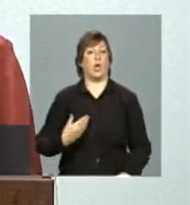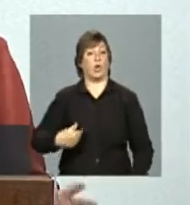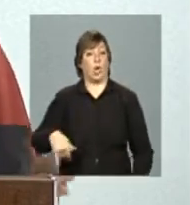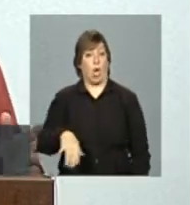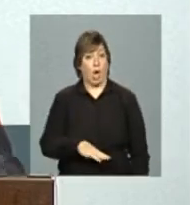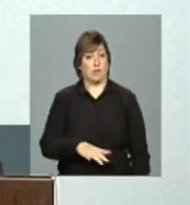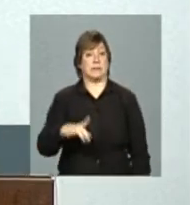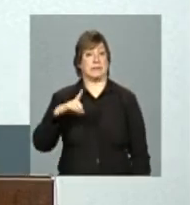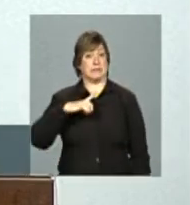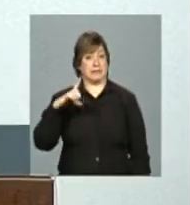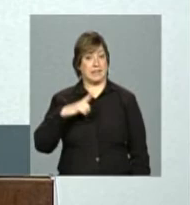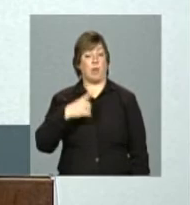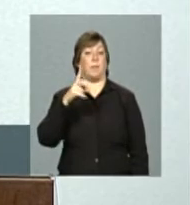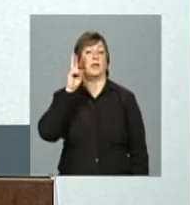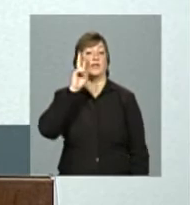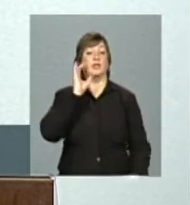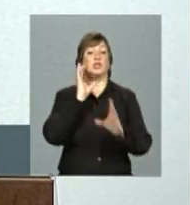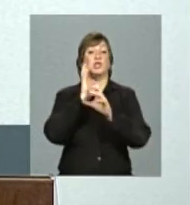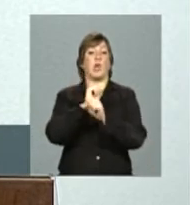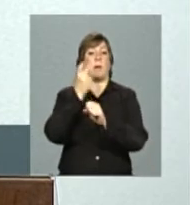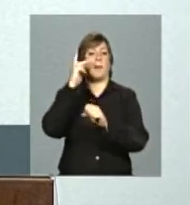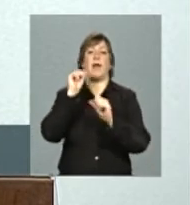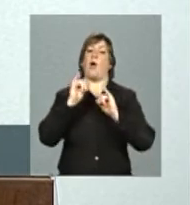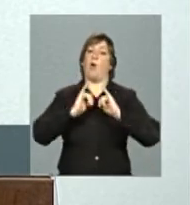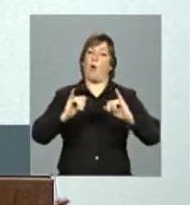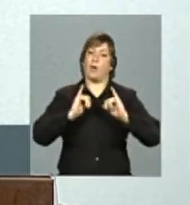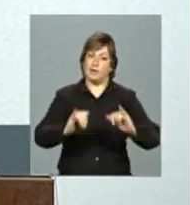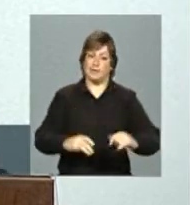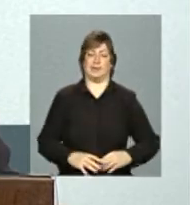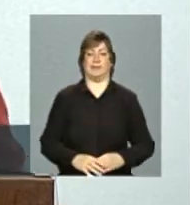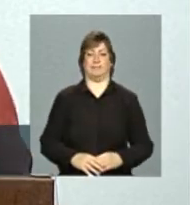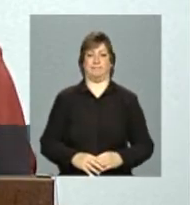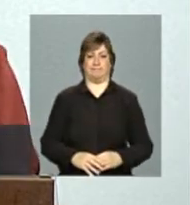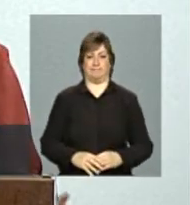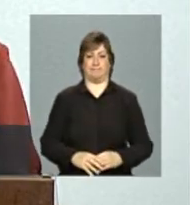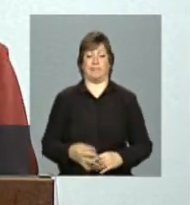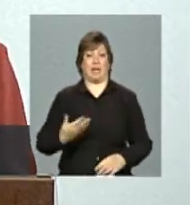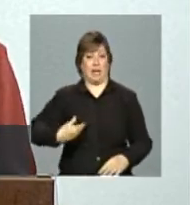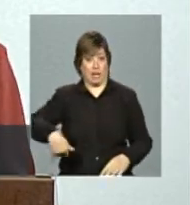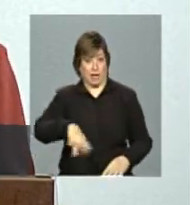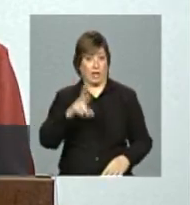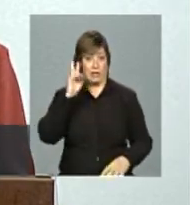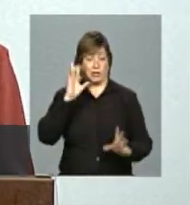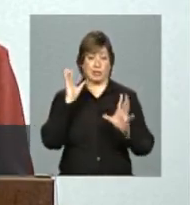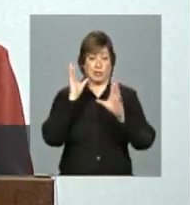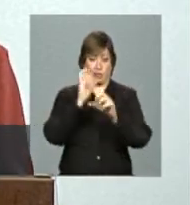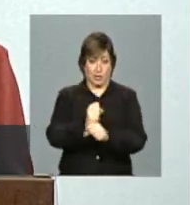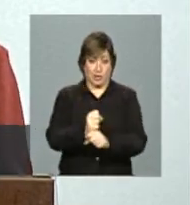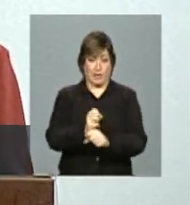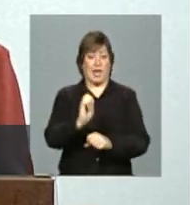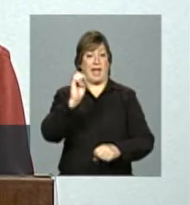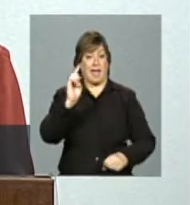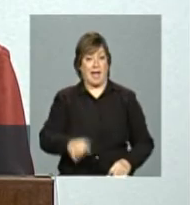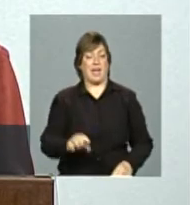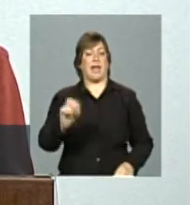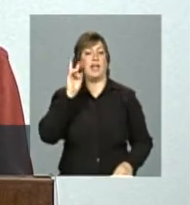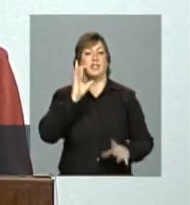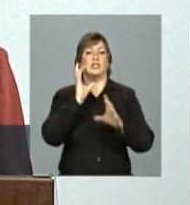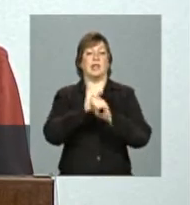temos uma história para contar a nossa história é a história de um